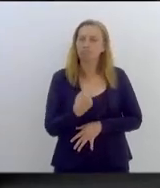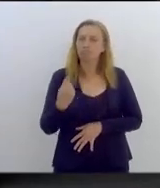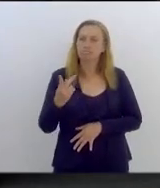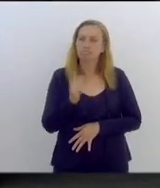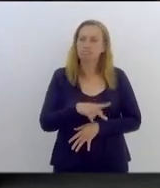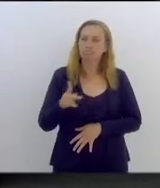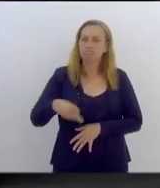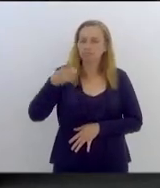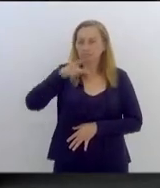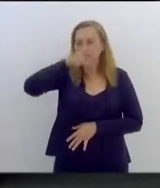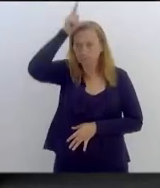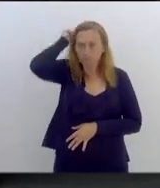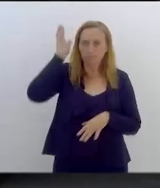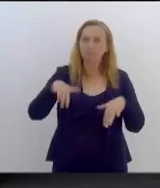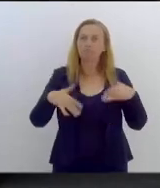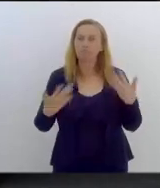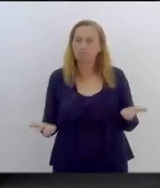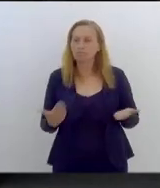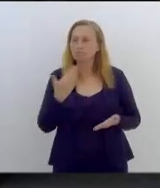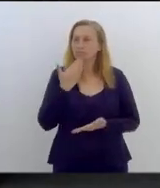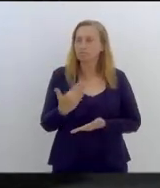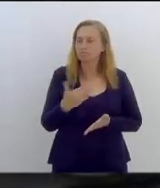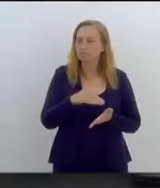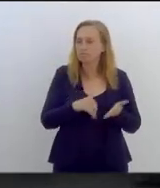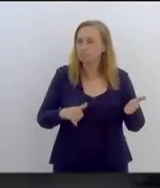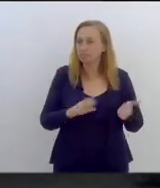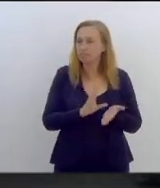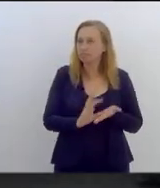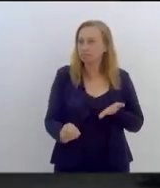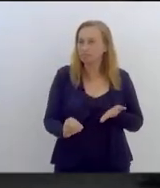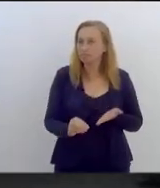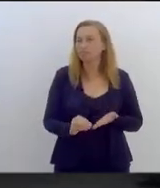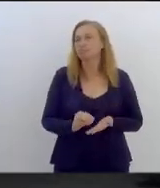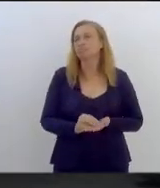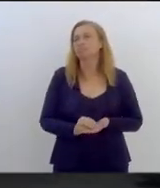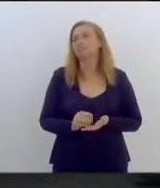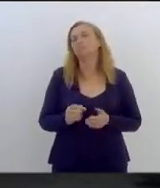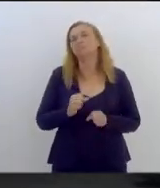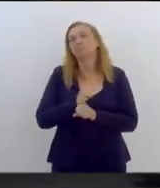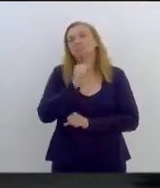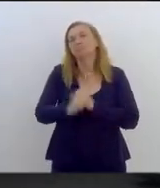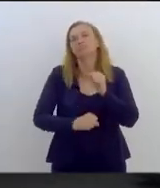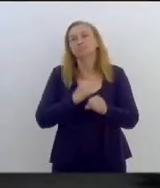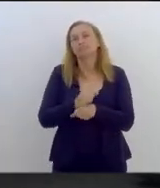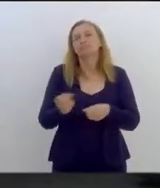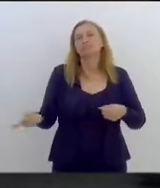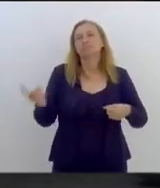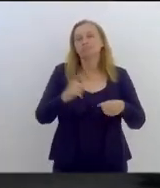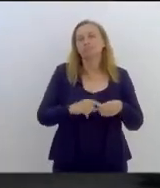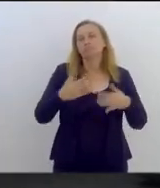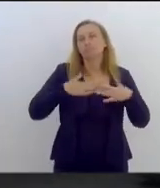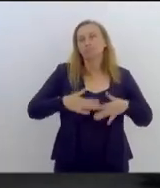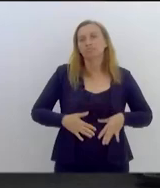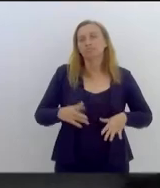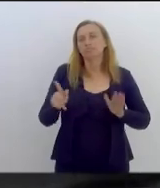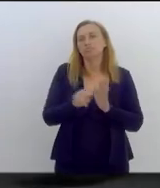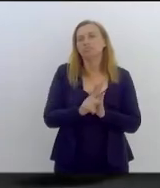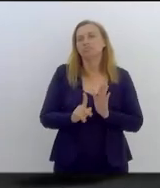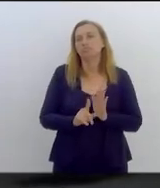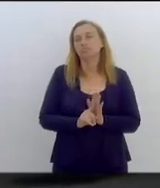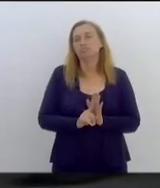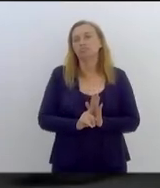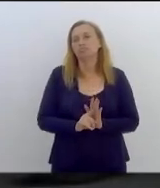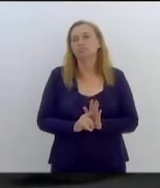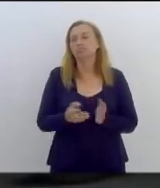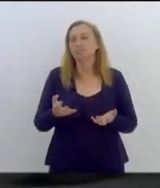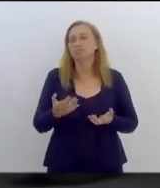Paulo. Então, eu vou pedir para retirar de pauta. Ano que vem a gente volta com calma nesse projeto. Queria, de